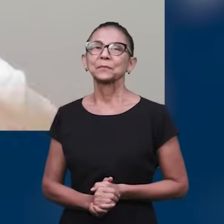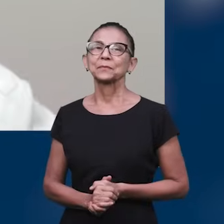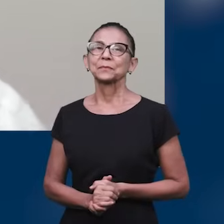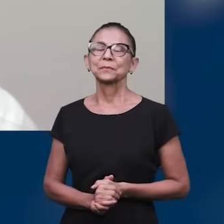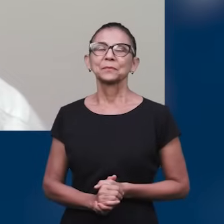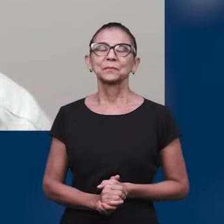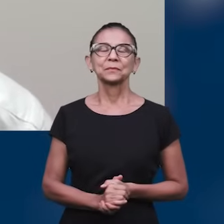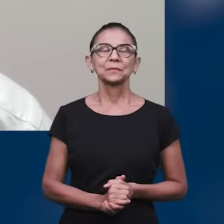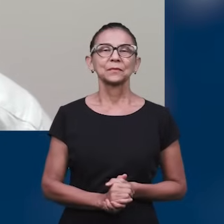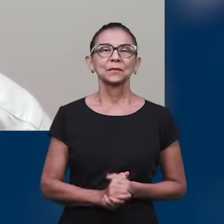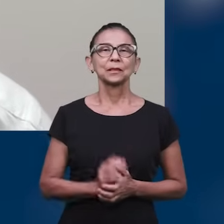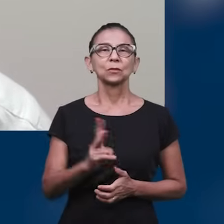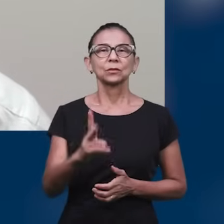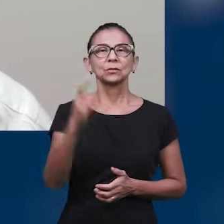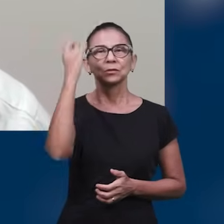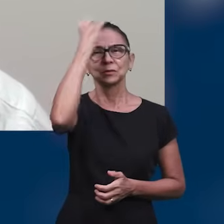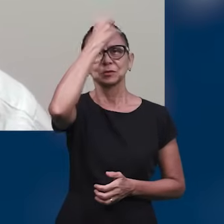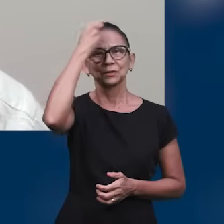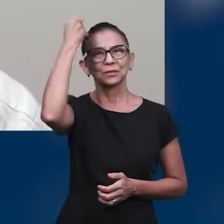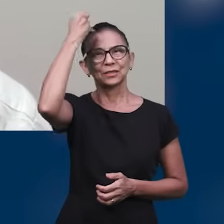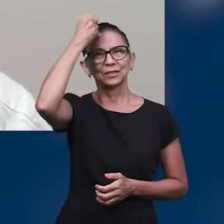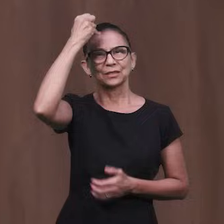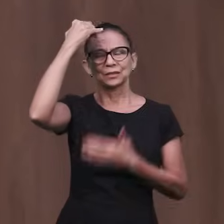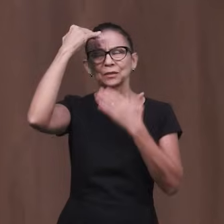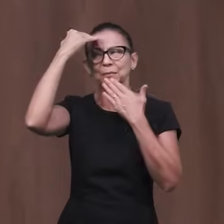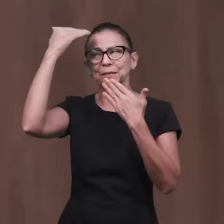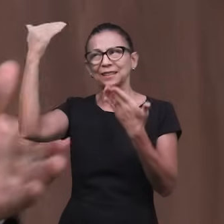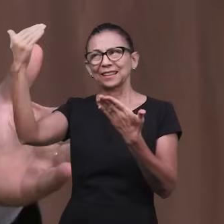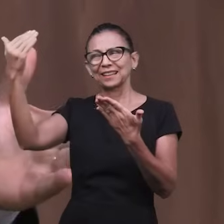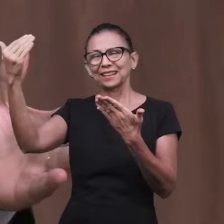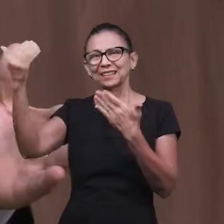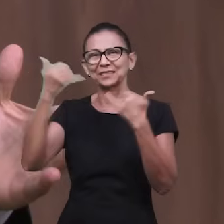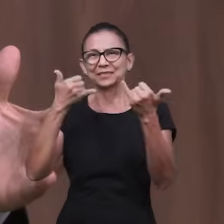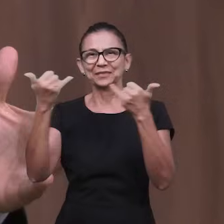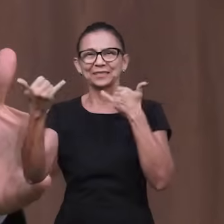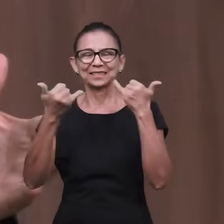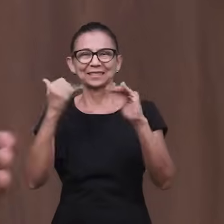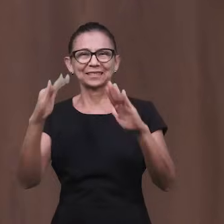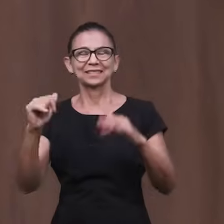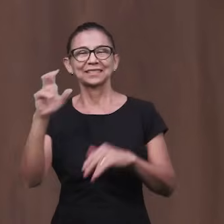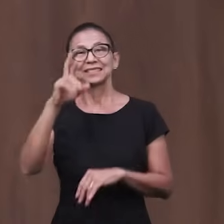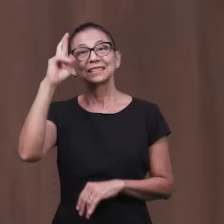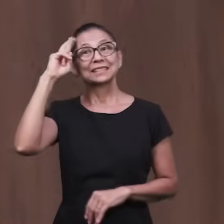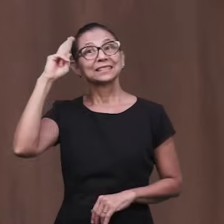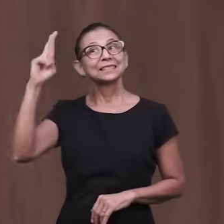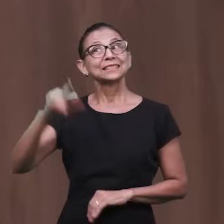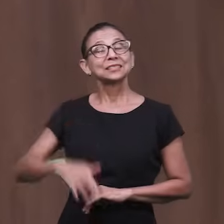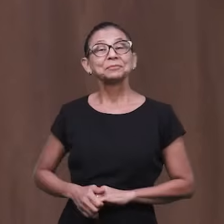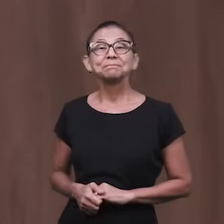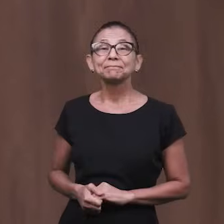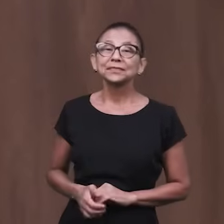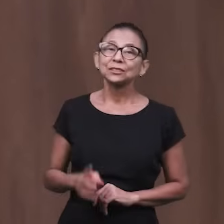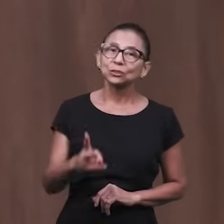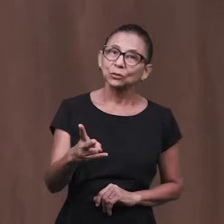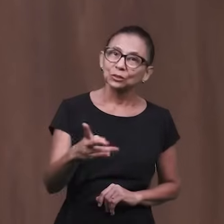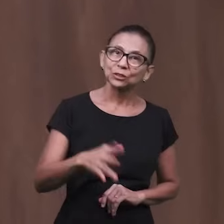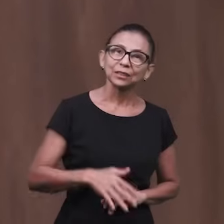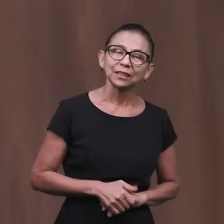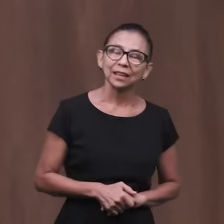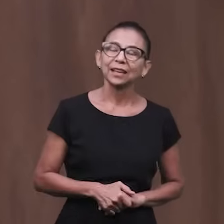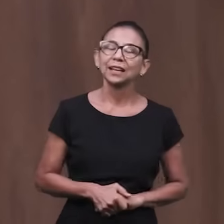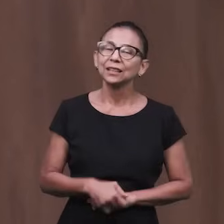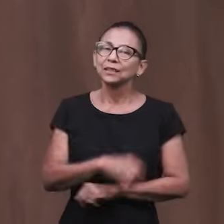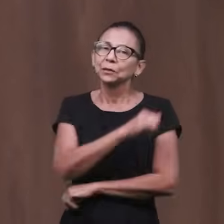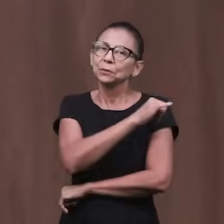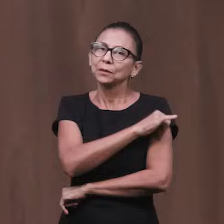e retornamos com você no estúdio, Jorge Pessoa. Obrigado, Marco, pelas informações. Louvado seja o nome do Senhor. E a gente continua na